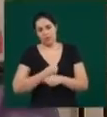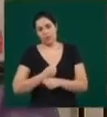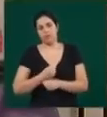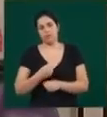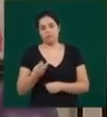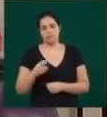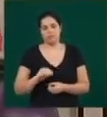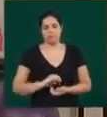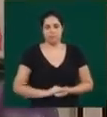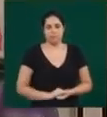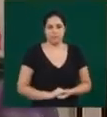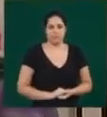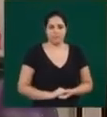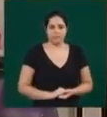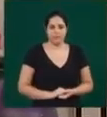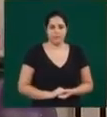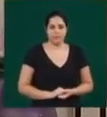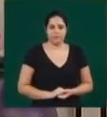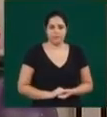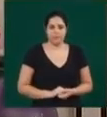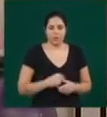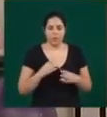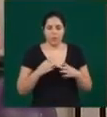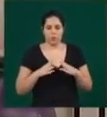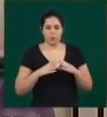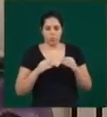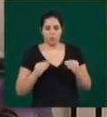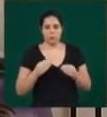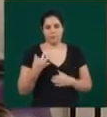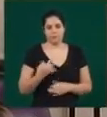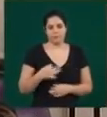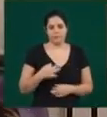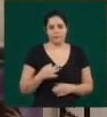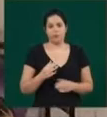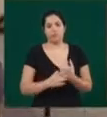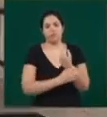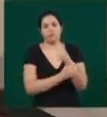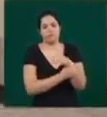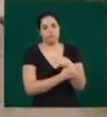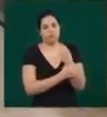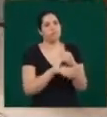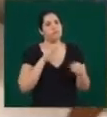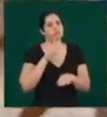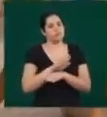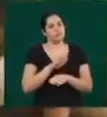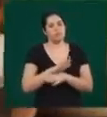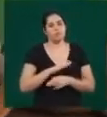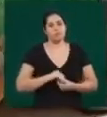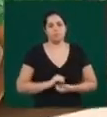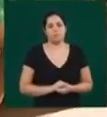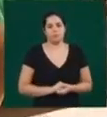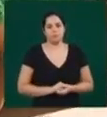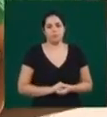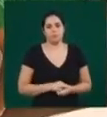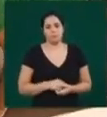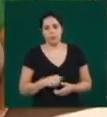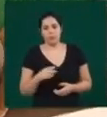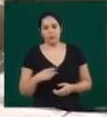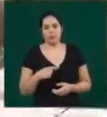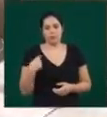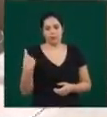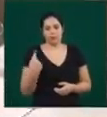30. E para amenizar as dores, a fisioterapia é uma grande aliada. Essa turminha pratica diariamente os